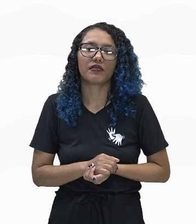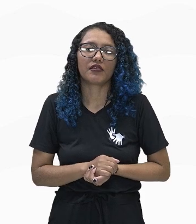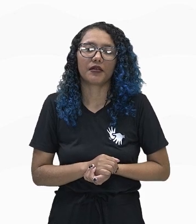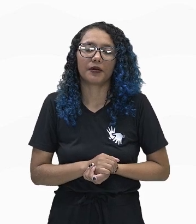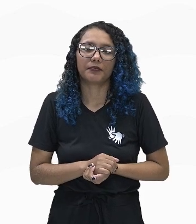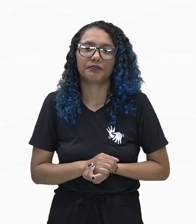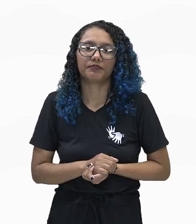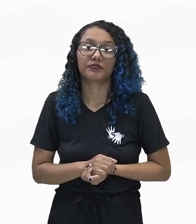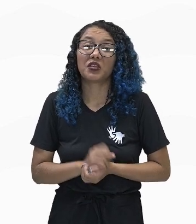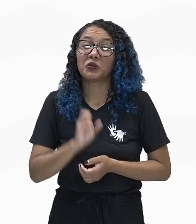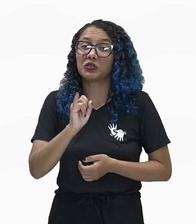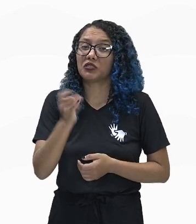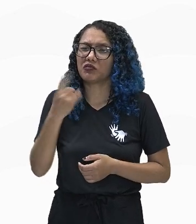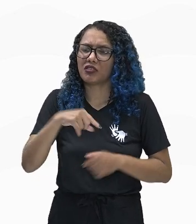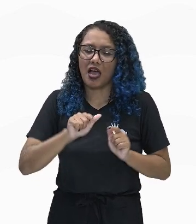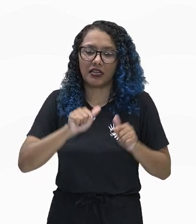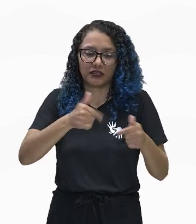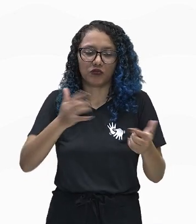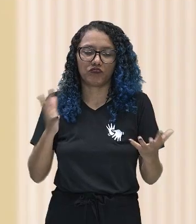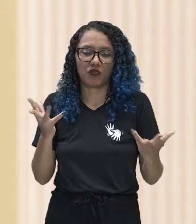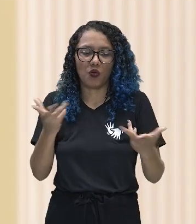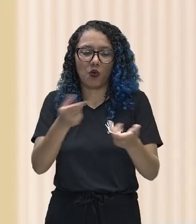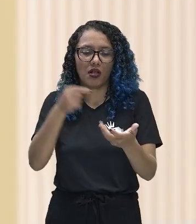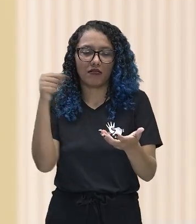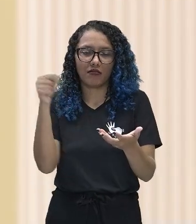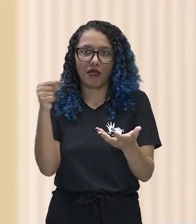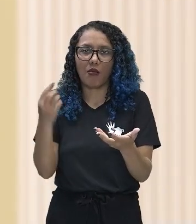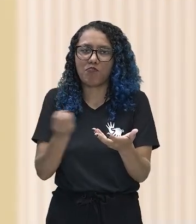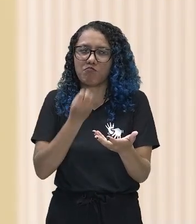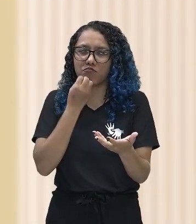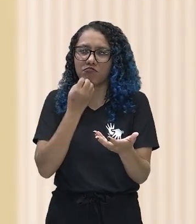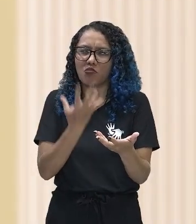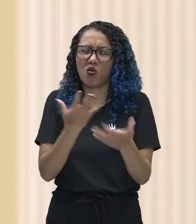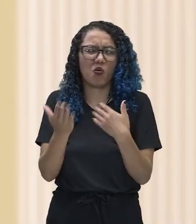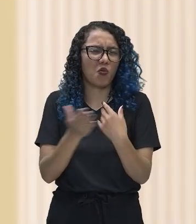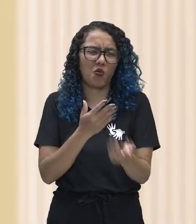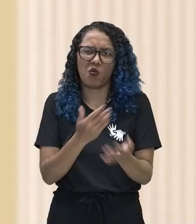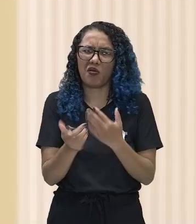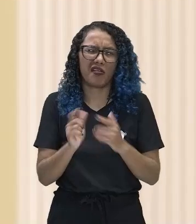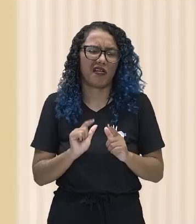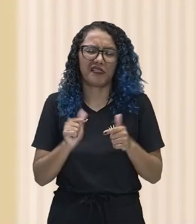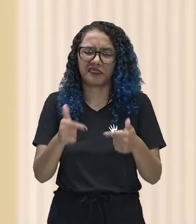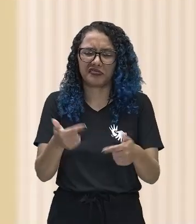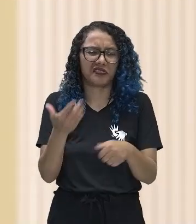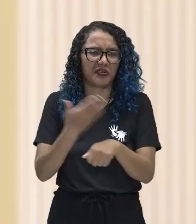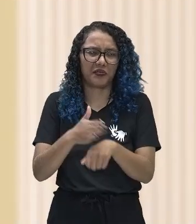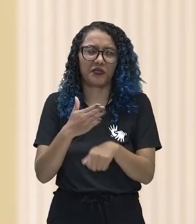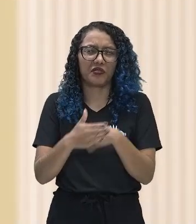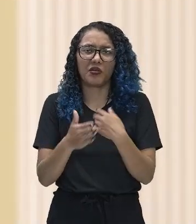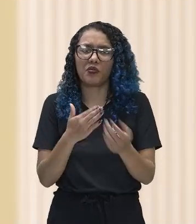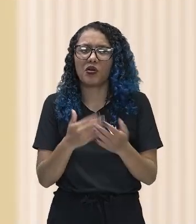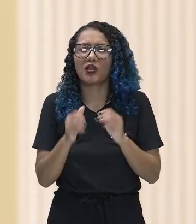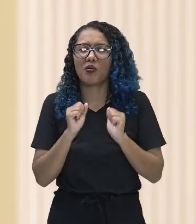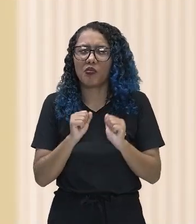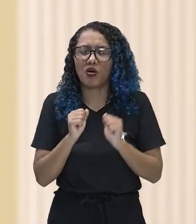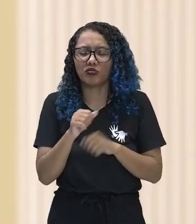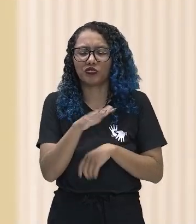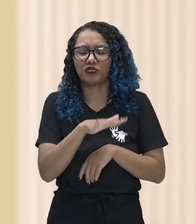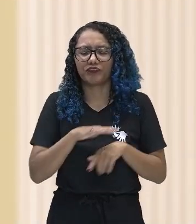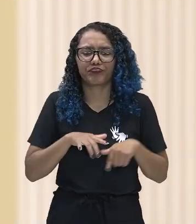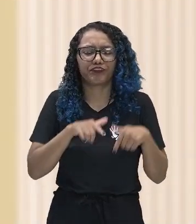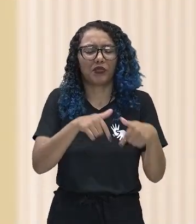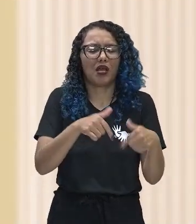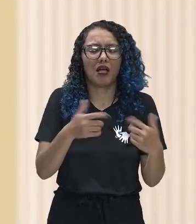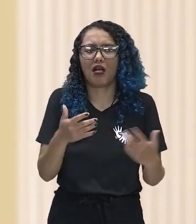sobre aquilo que está fazendo, seja qualquer coisa que você estiver fazendo, né, seja atuando na sua vida,